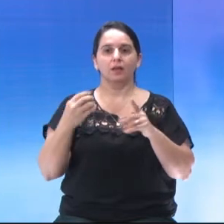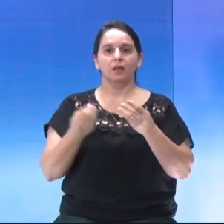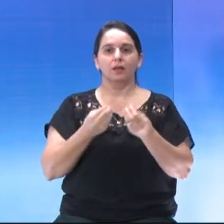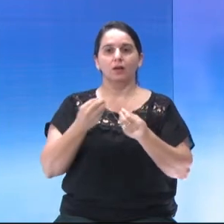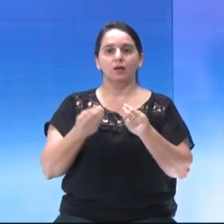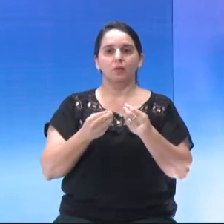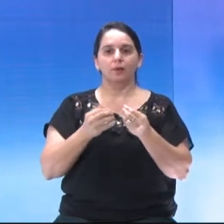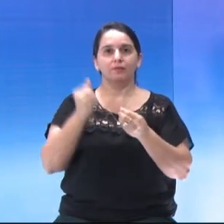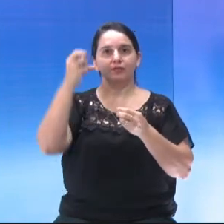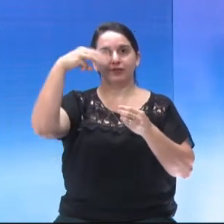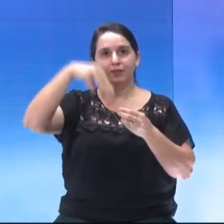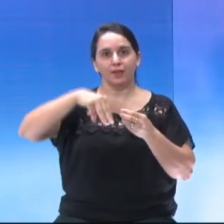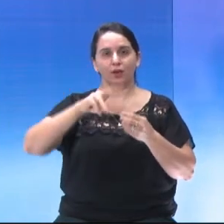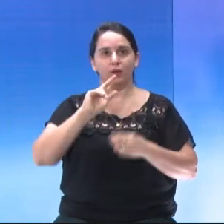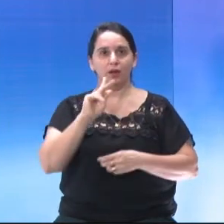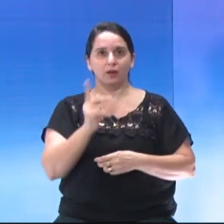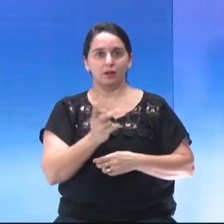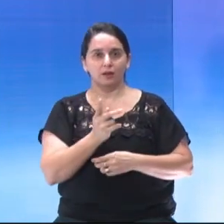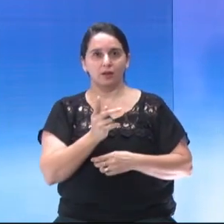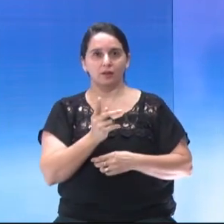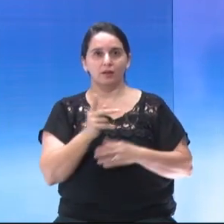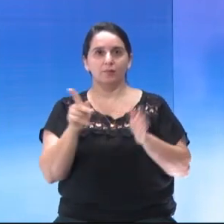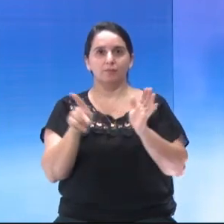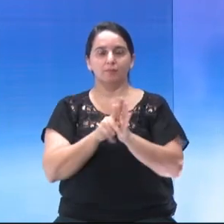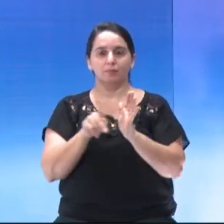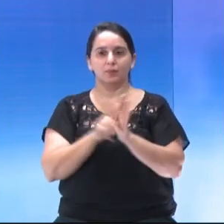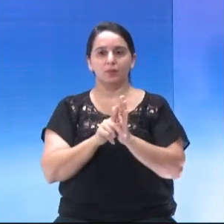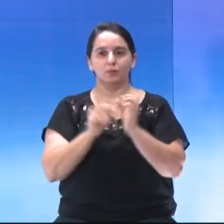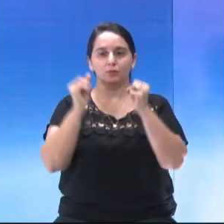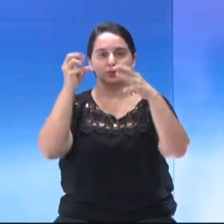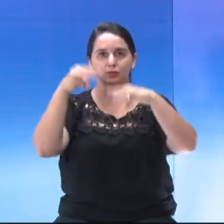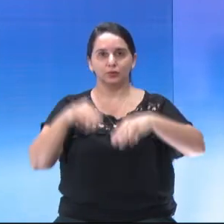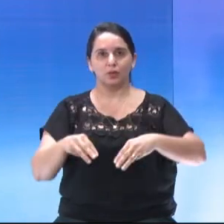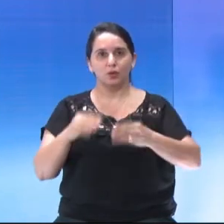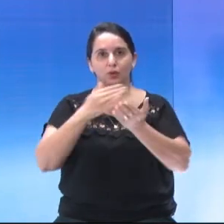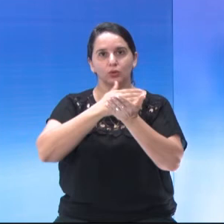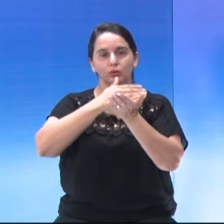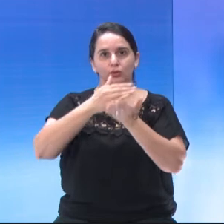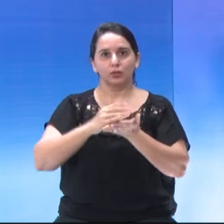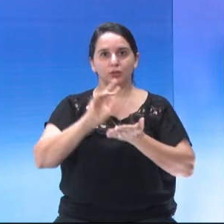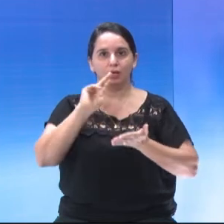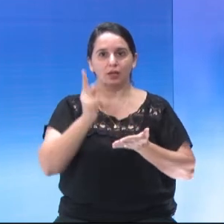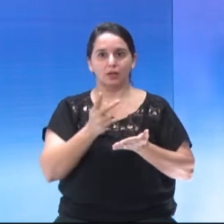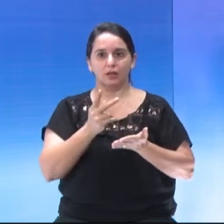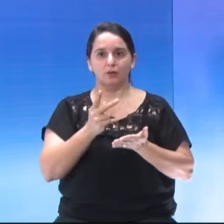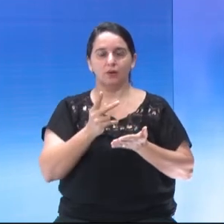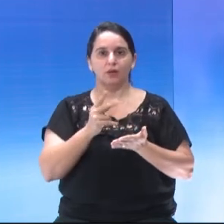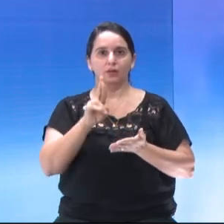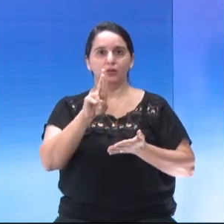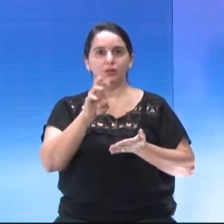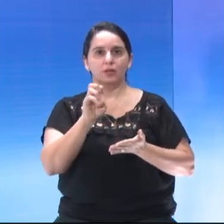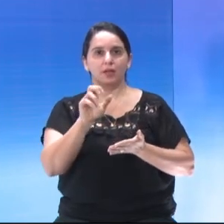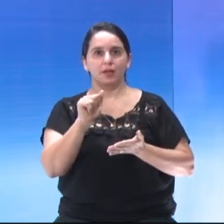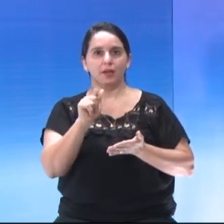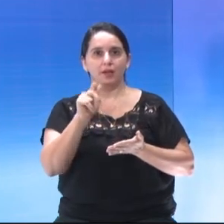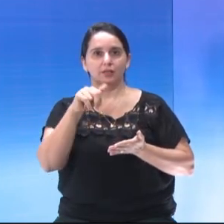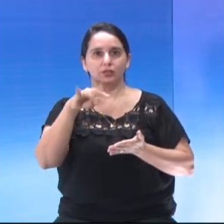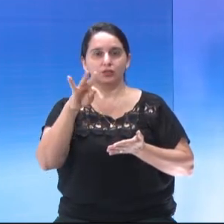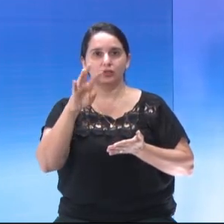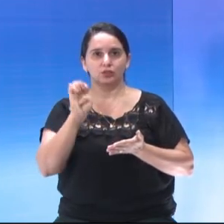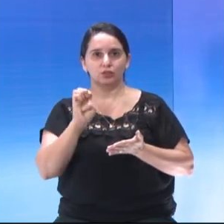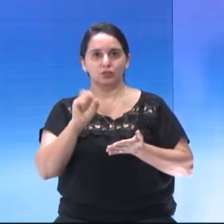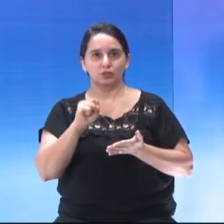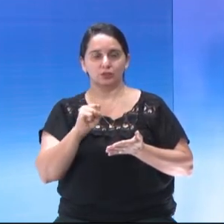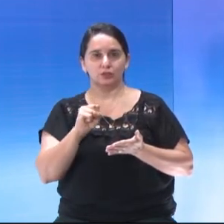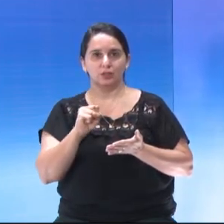falando que a entalpia final é a entalpia do produto e a entalpia inicial é a entalpia dos reagentes. E dentro